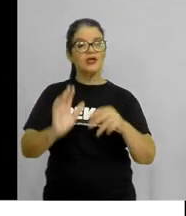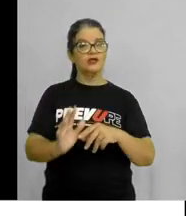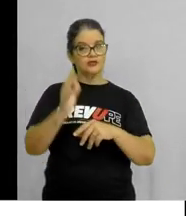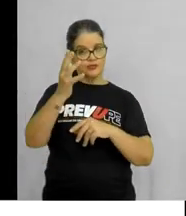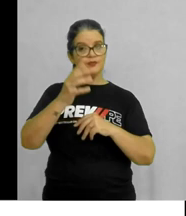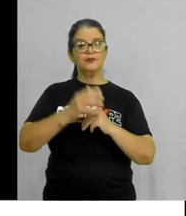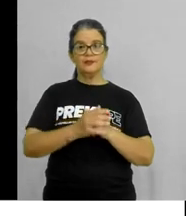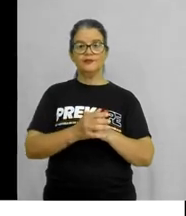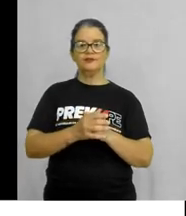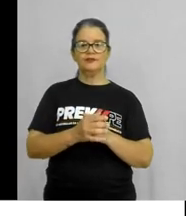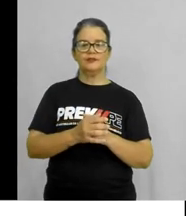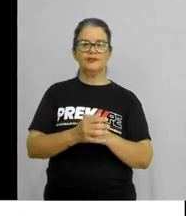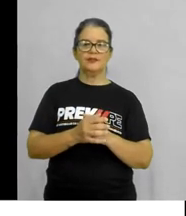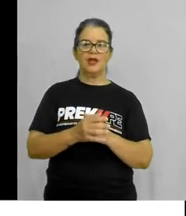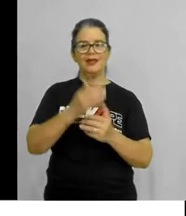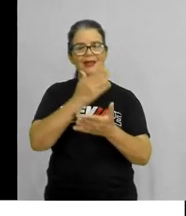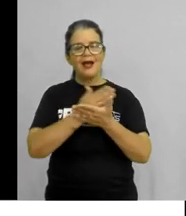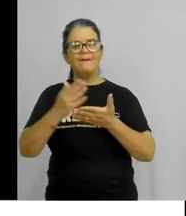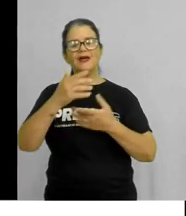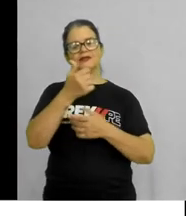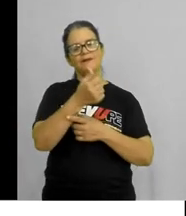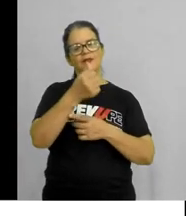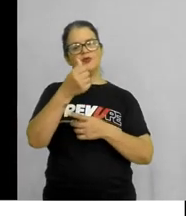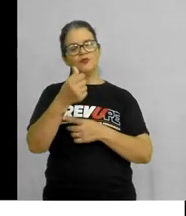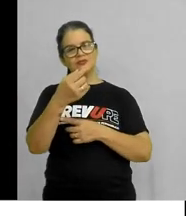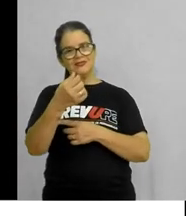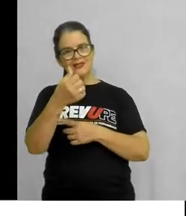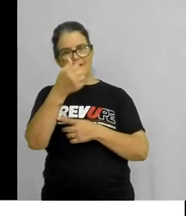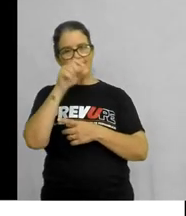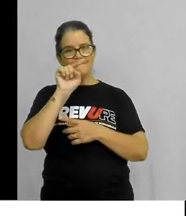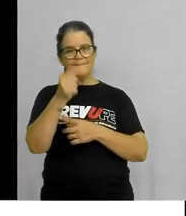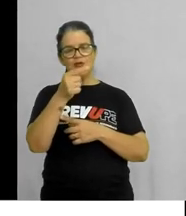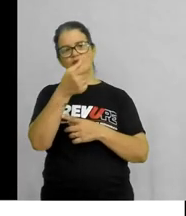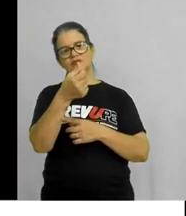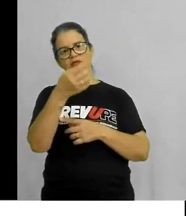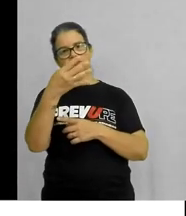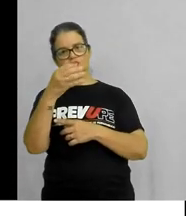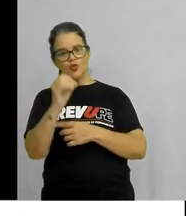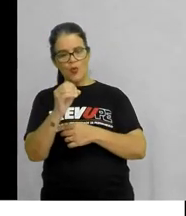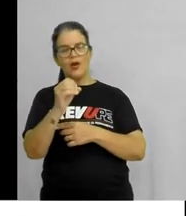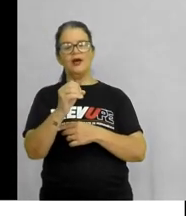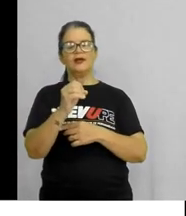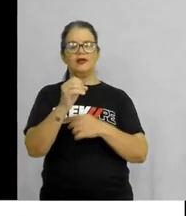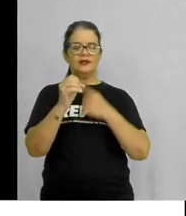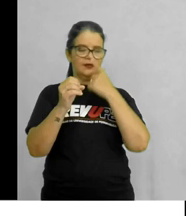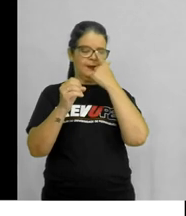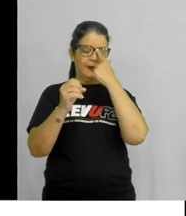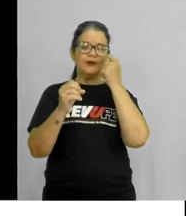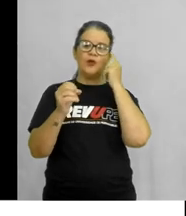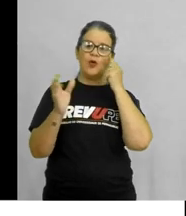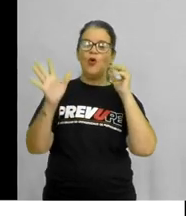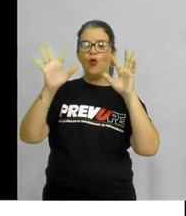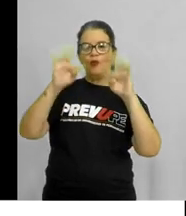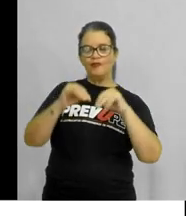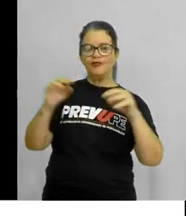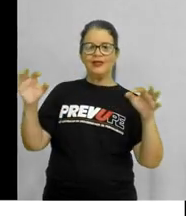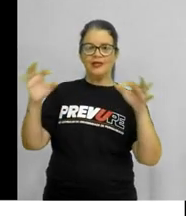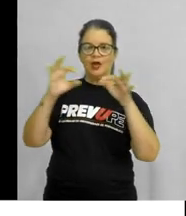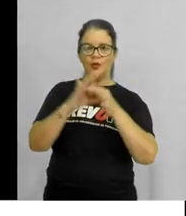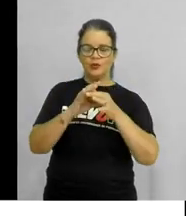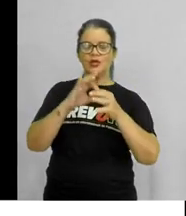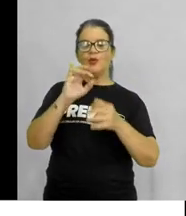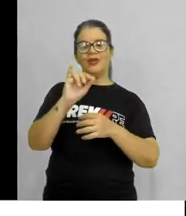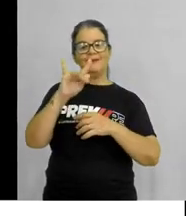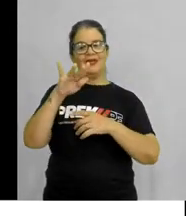isso e a partir de 1640 com o fim da União